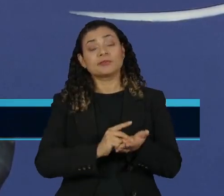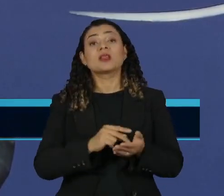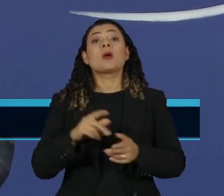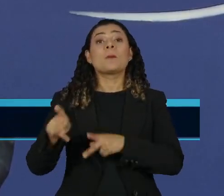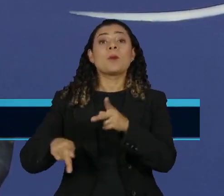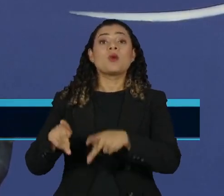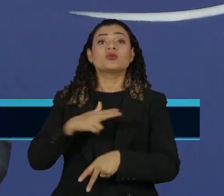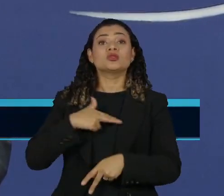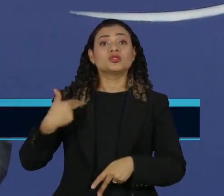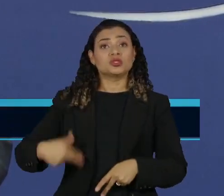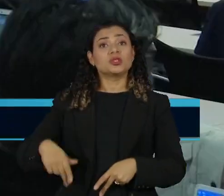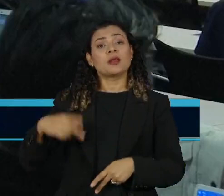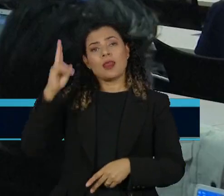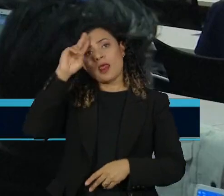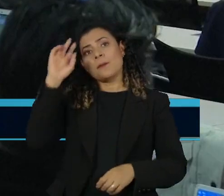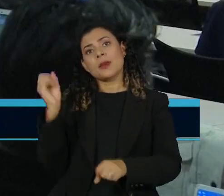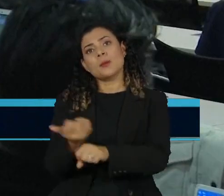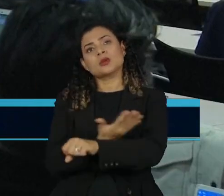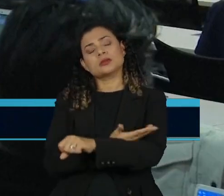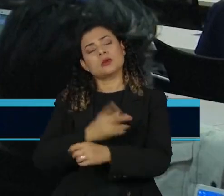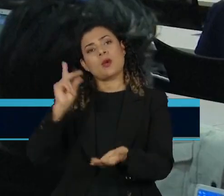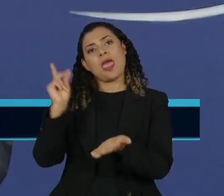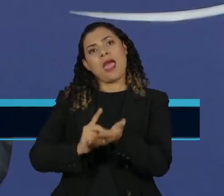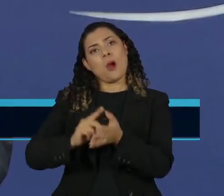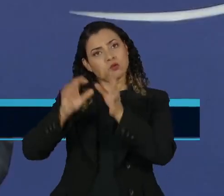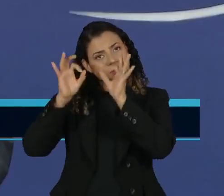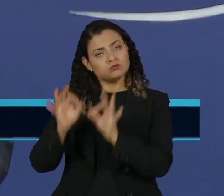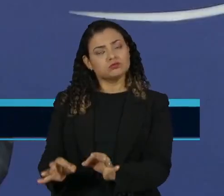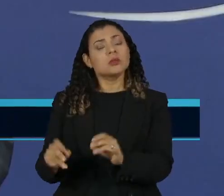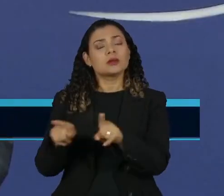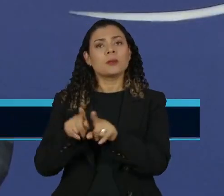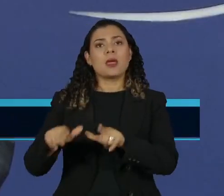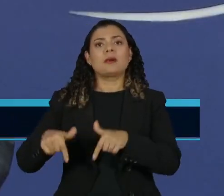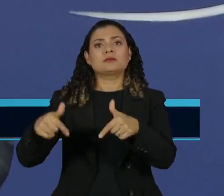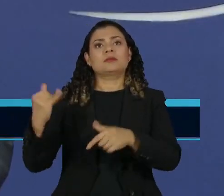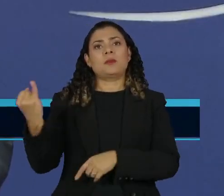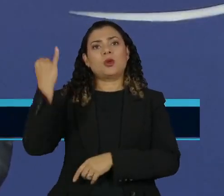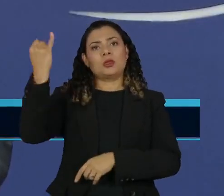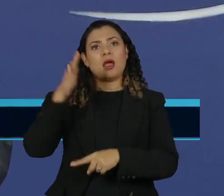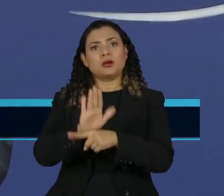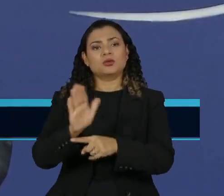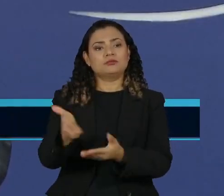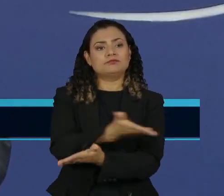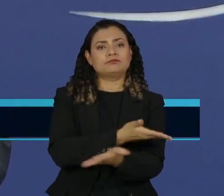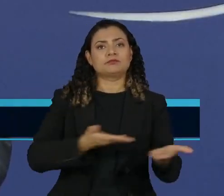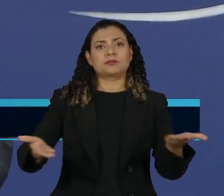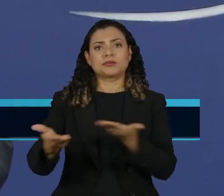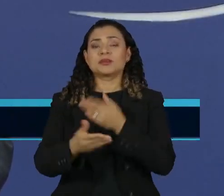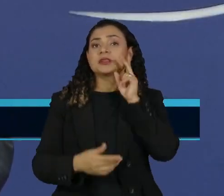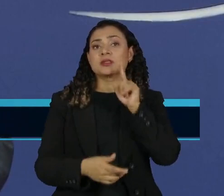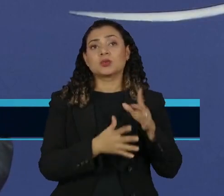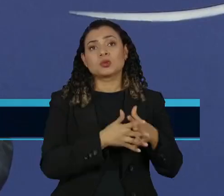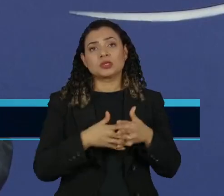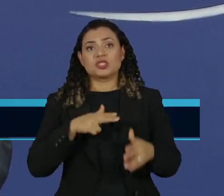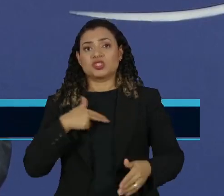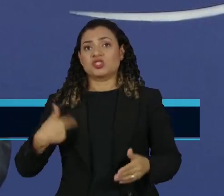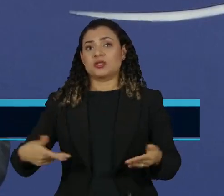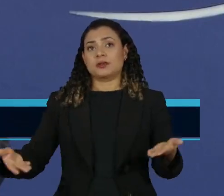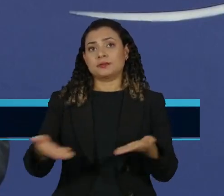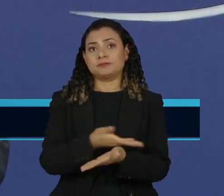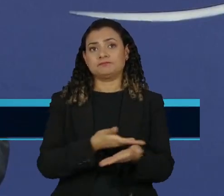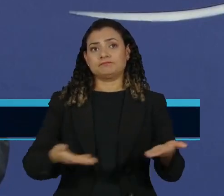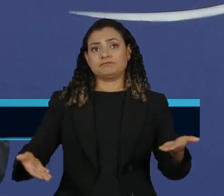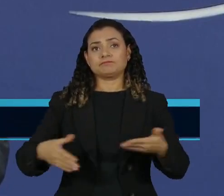chinês lembra das emoções sinceras do Dr. Kissinger e das importantes contribuições para as relações China-Estados Unidos.